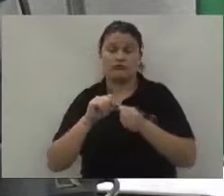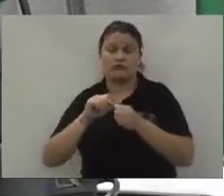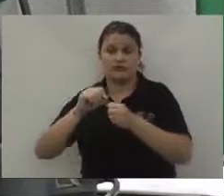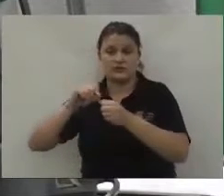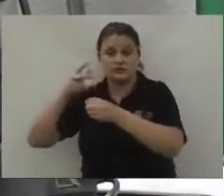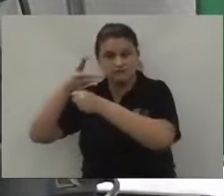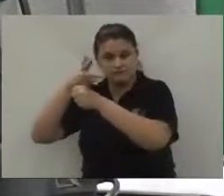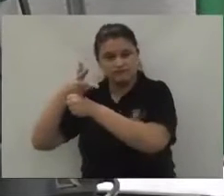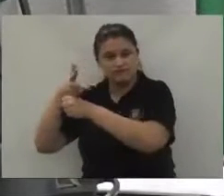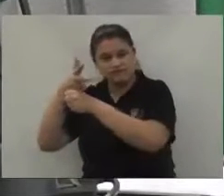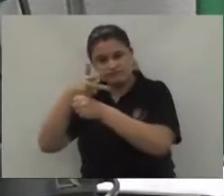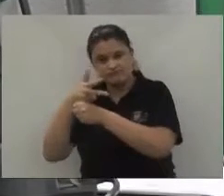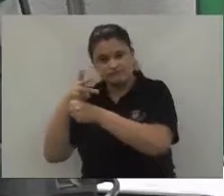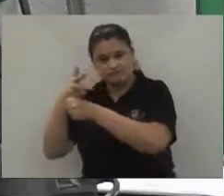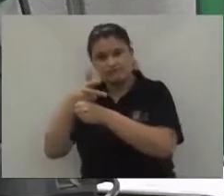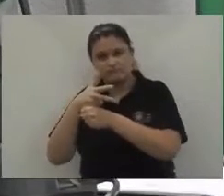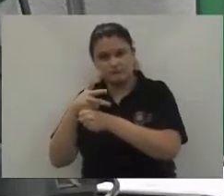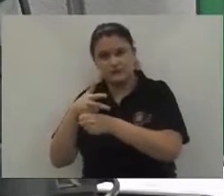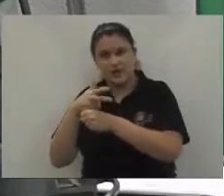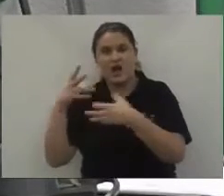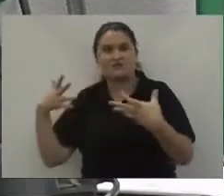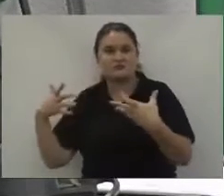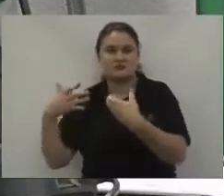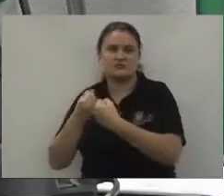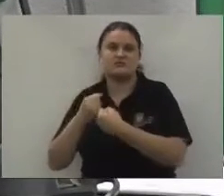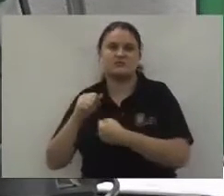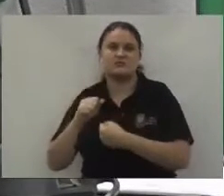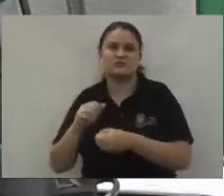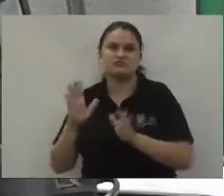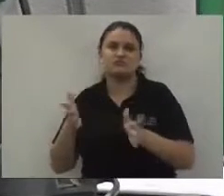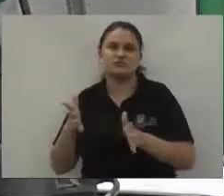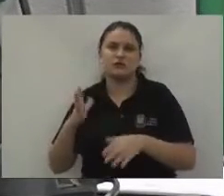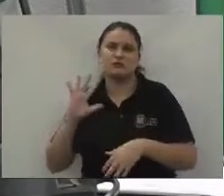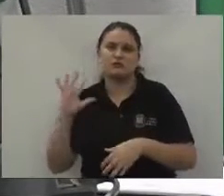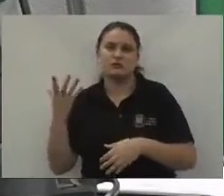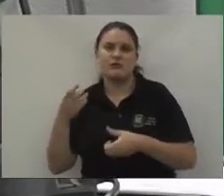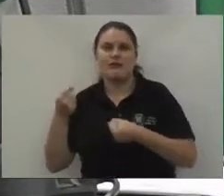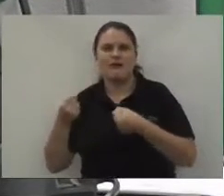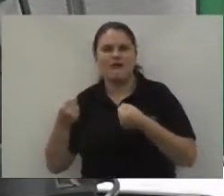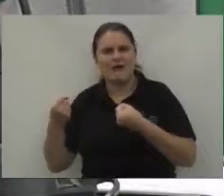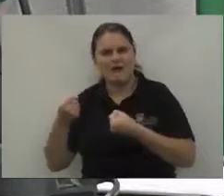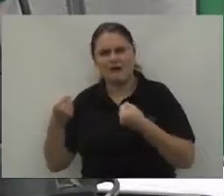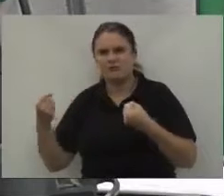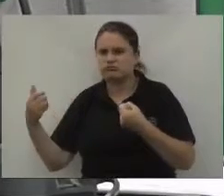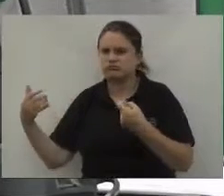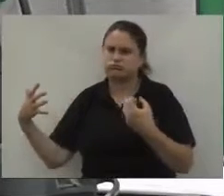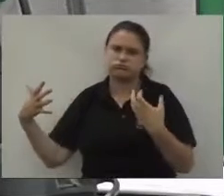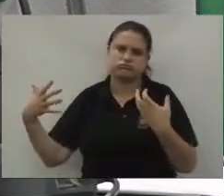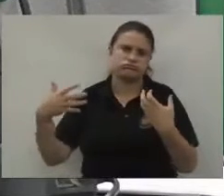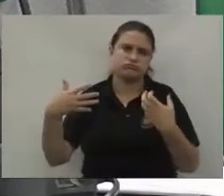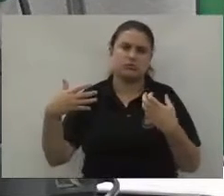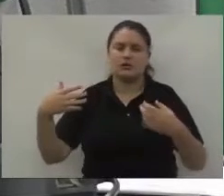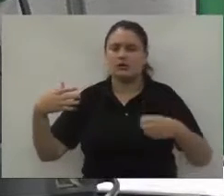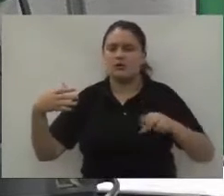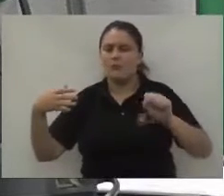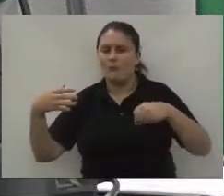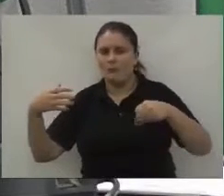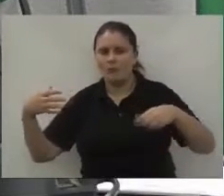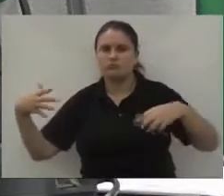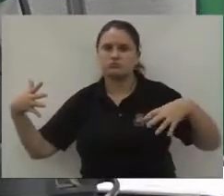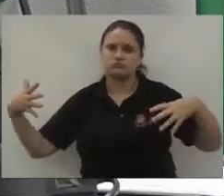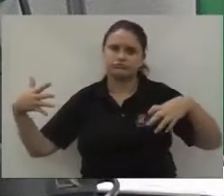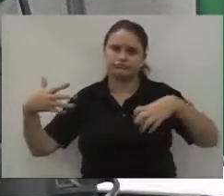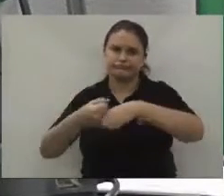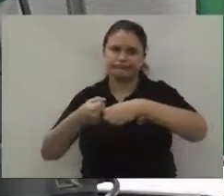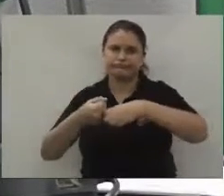vereador Jair, de acidentes, de carro batendo em moto,